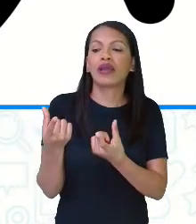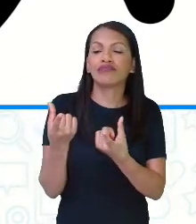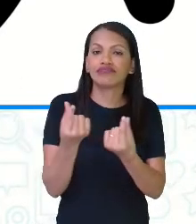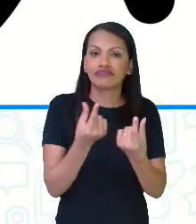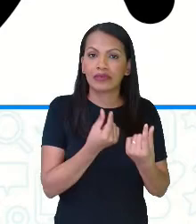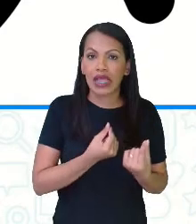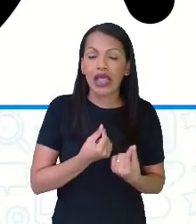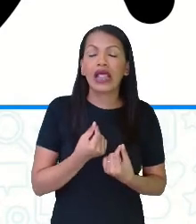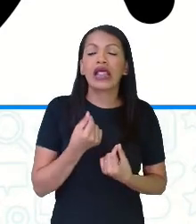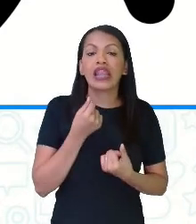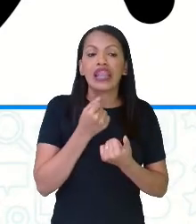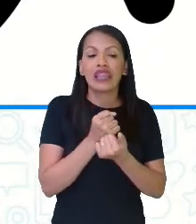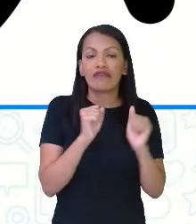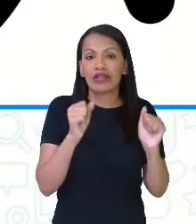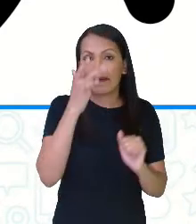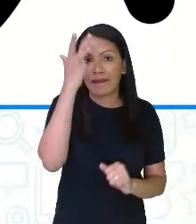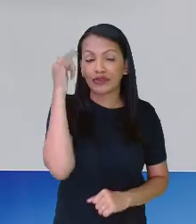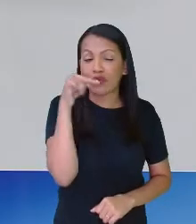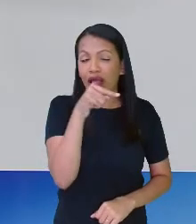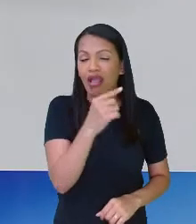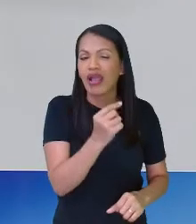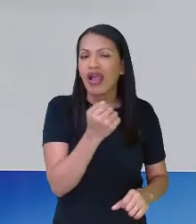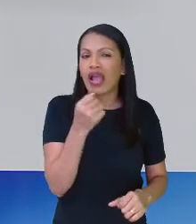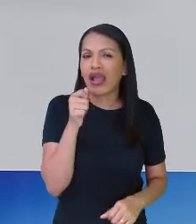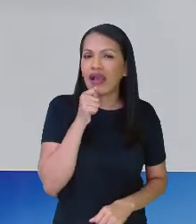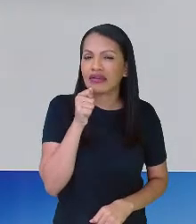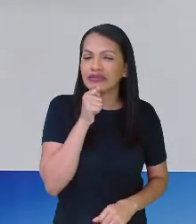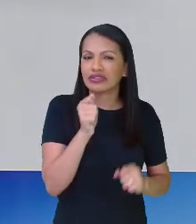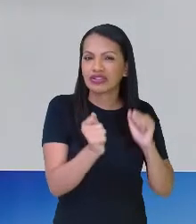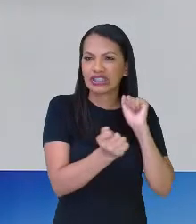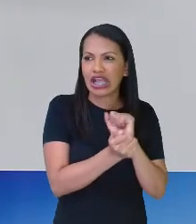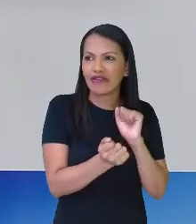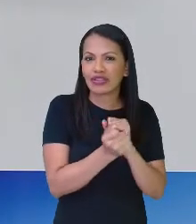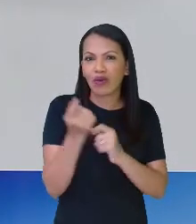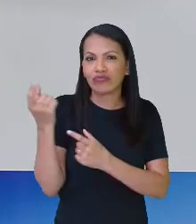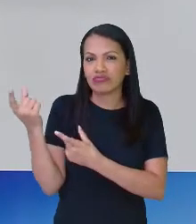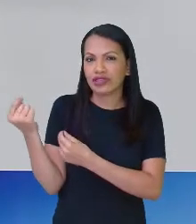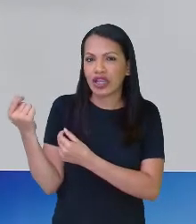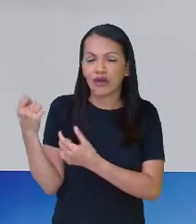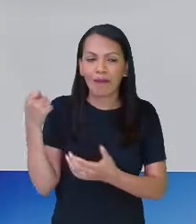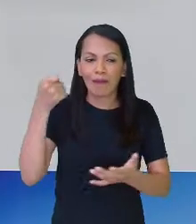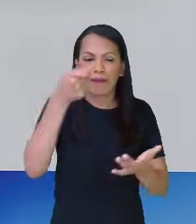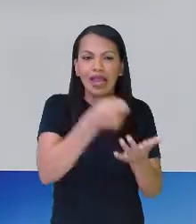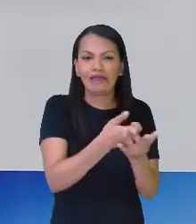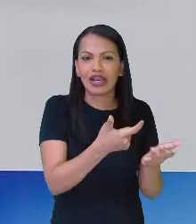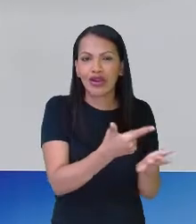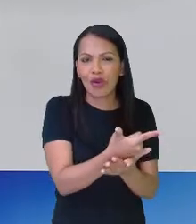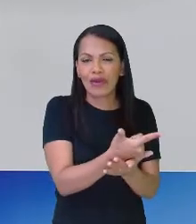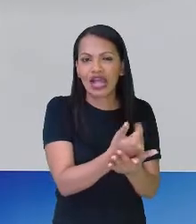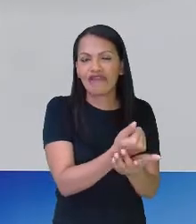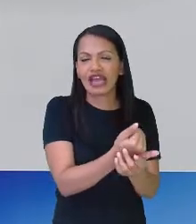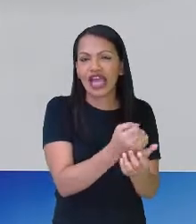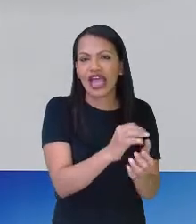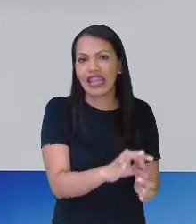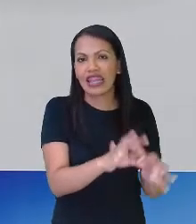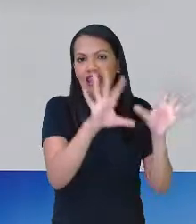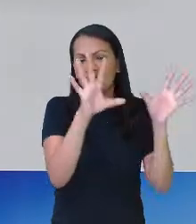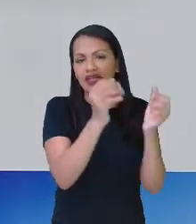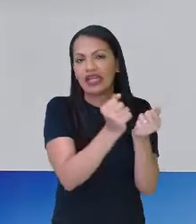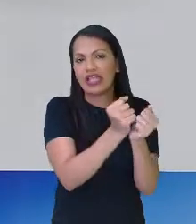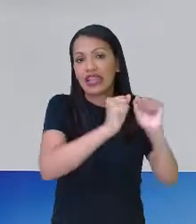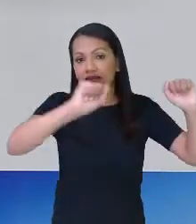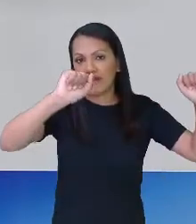pessoas que ainda estavam escravizadas, tá certo? E olha só, o processo de resistência